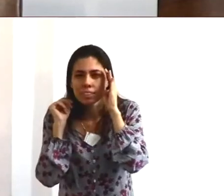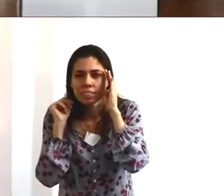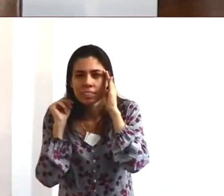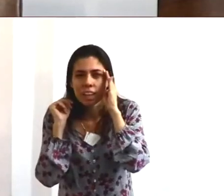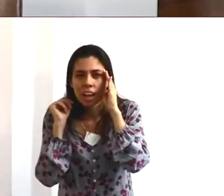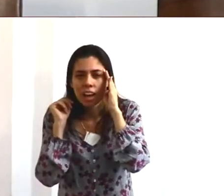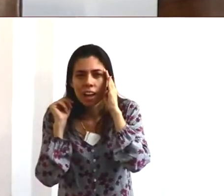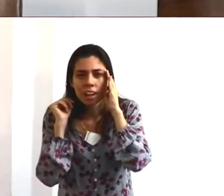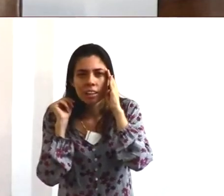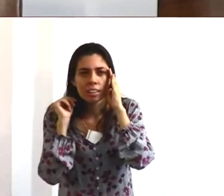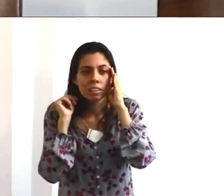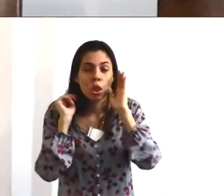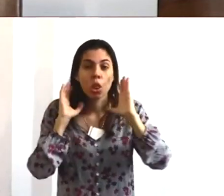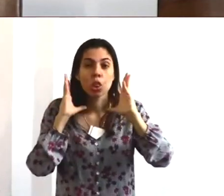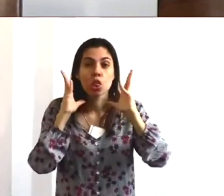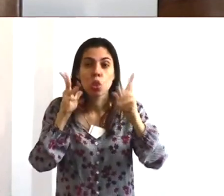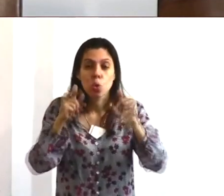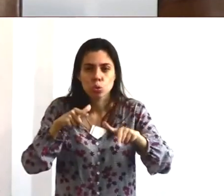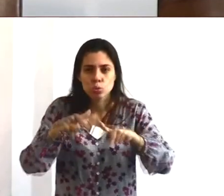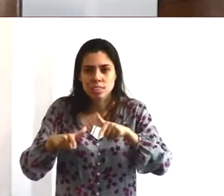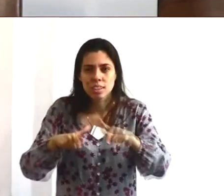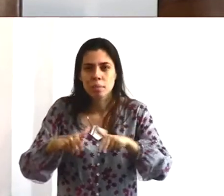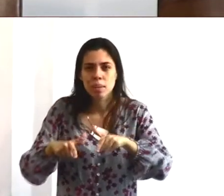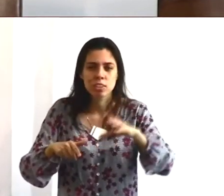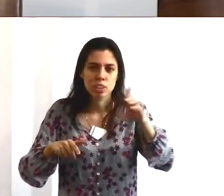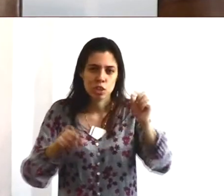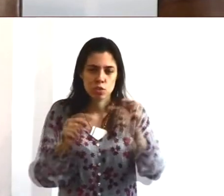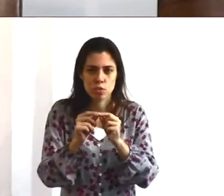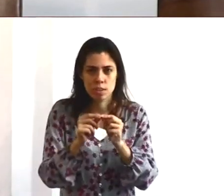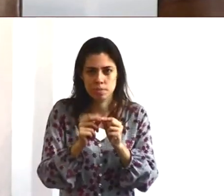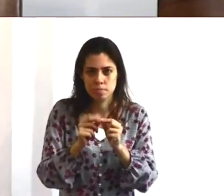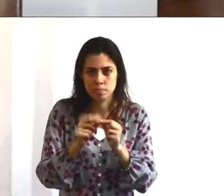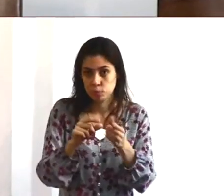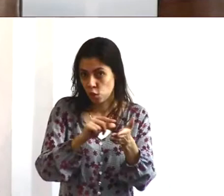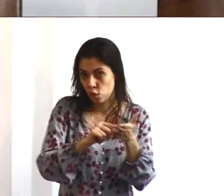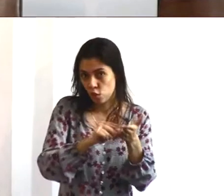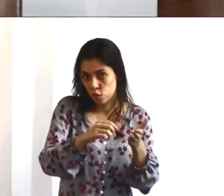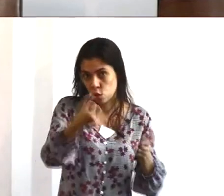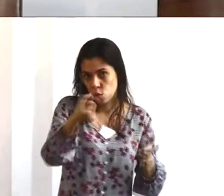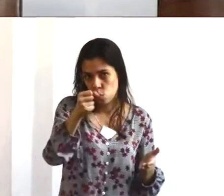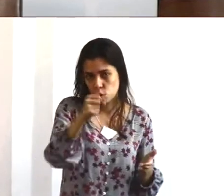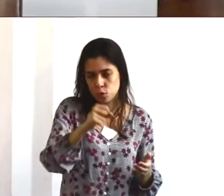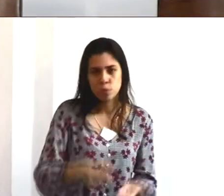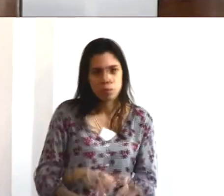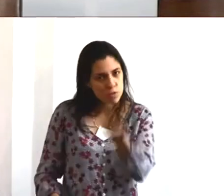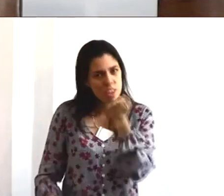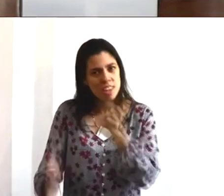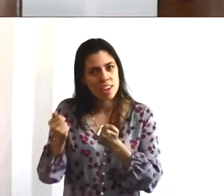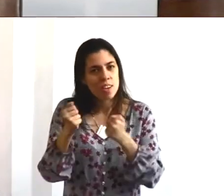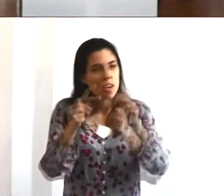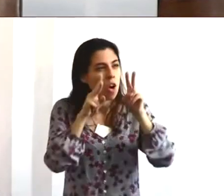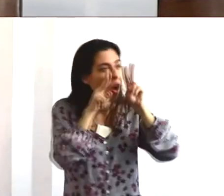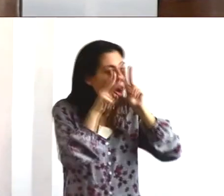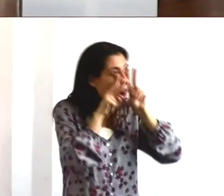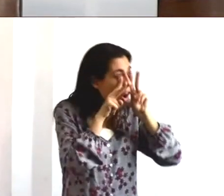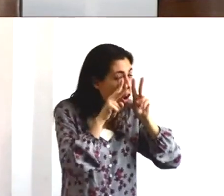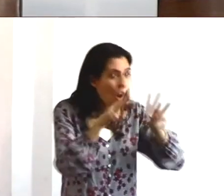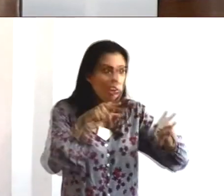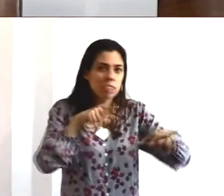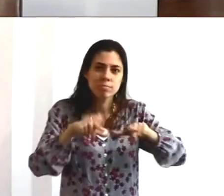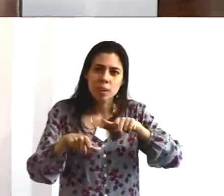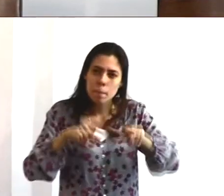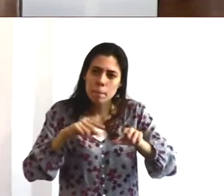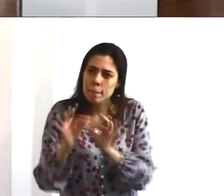versículo 8. Vinde, contemplai as obras do Senhor, que as soluções efetuou na